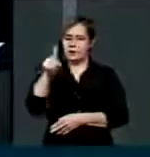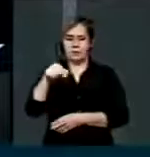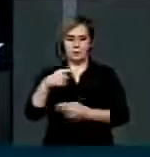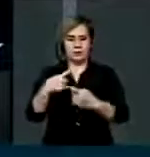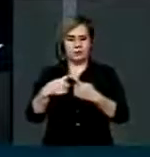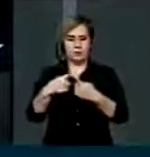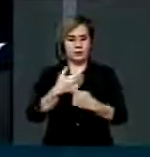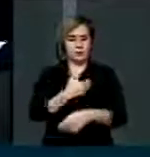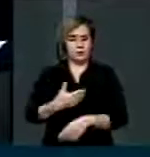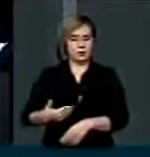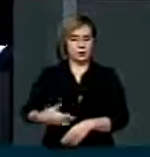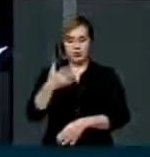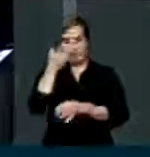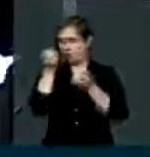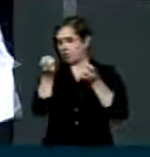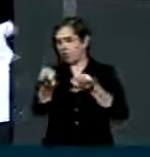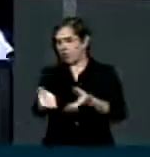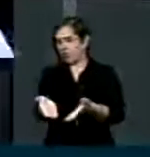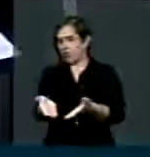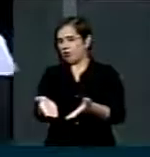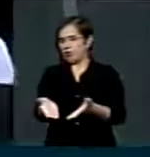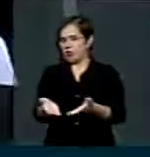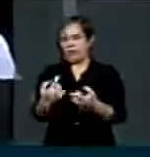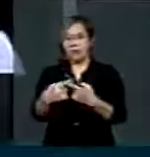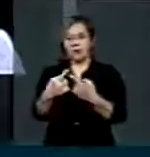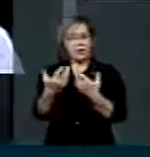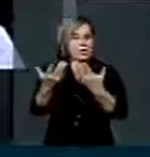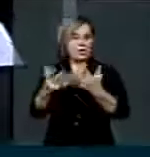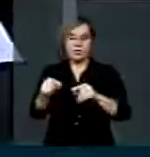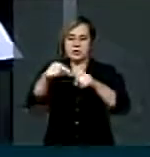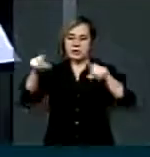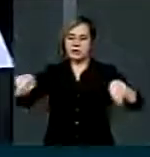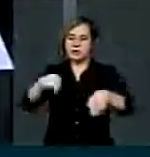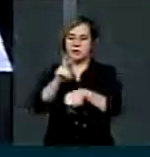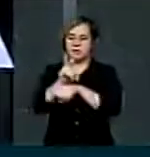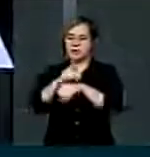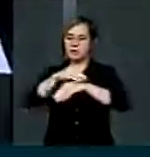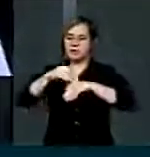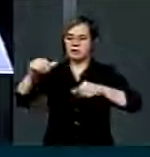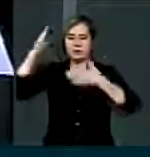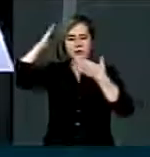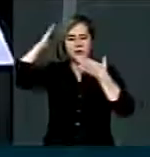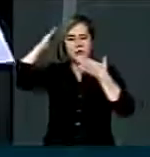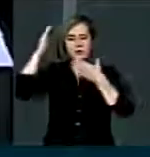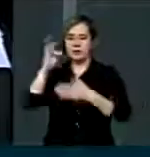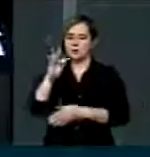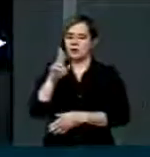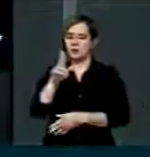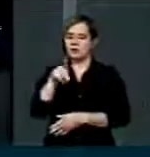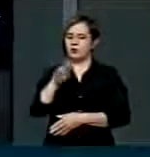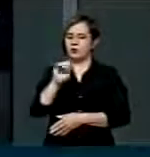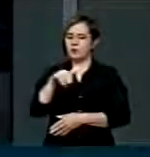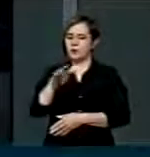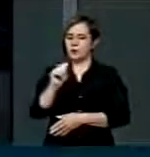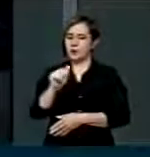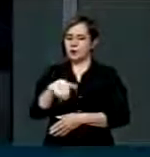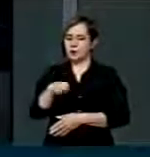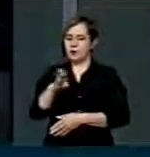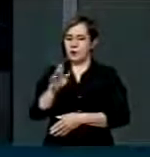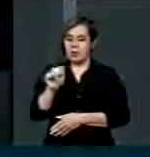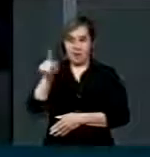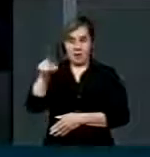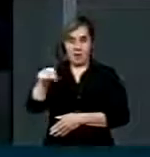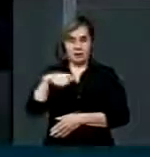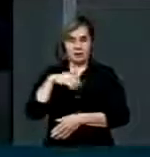omissão do governo em não demarcar a terra indígena Tupinambá e Olivença. Nós tivemos